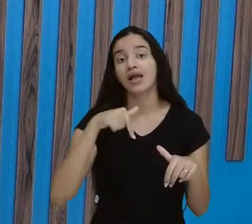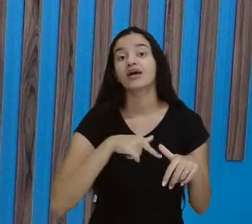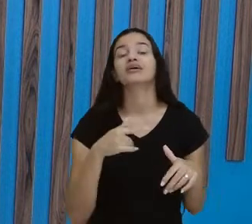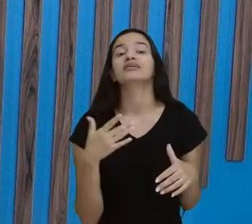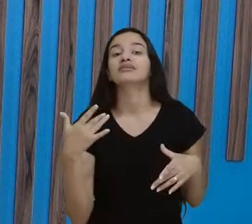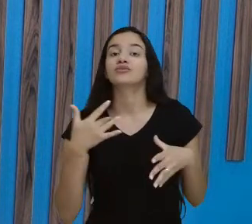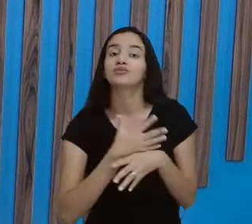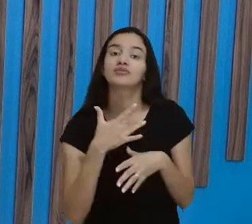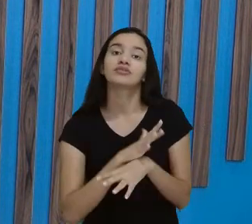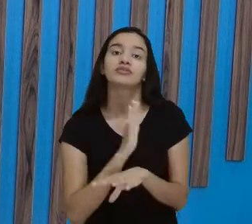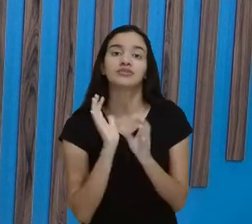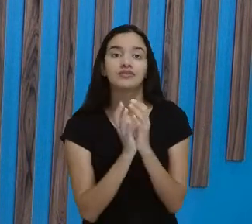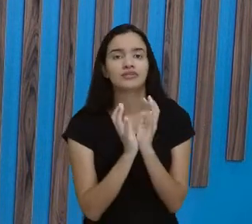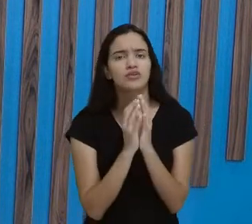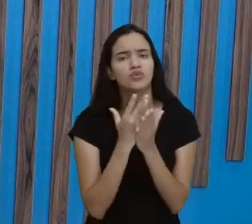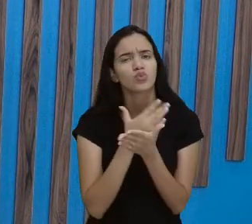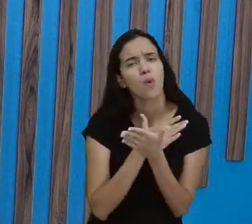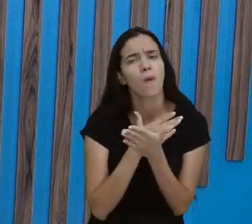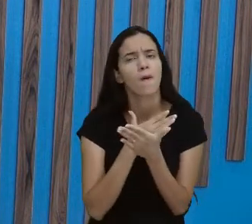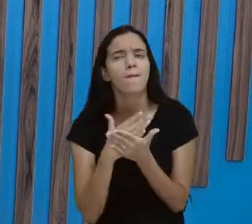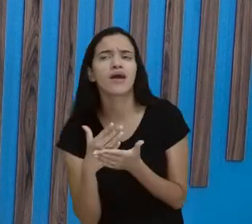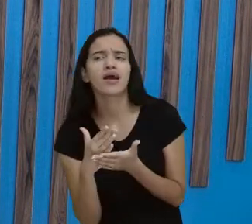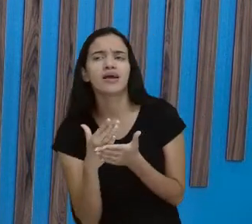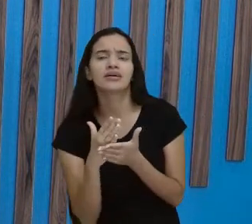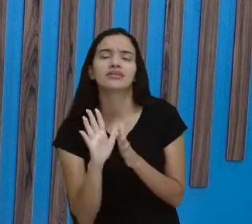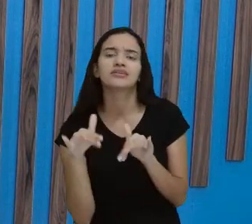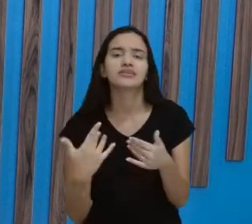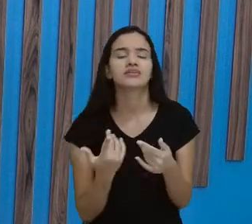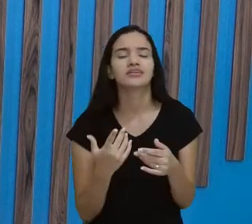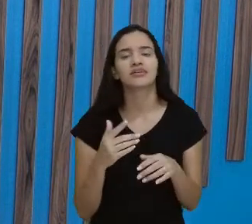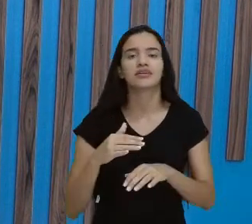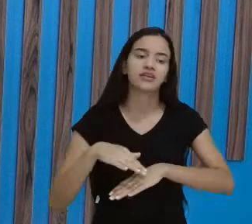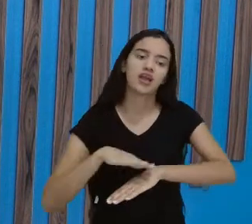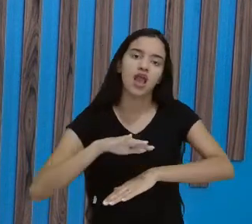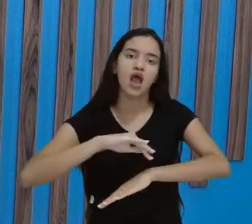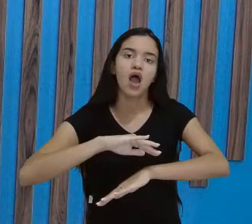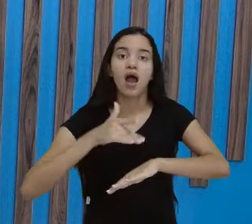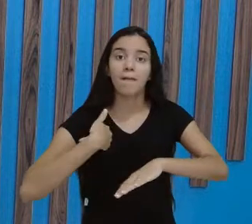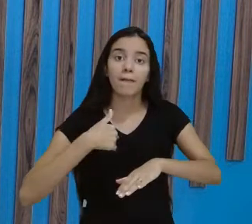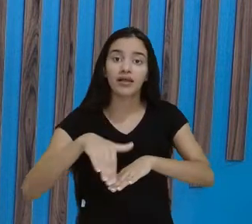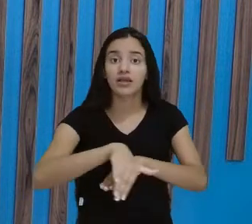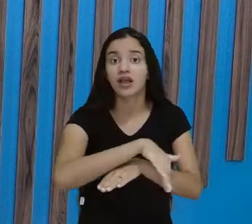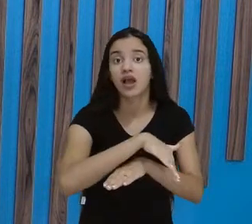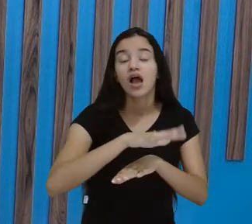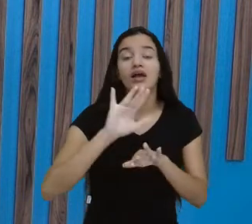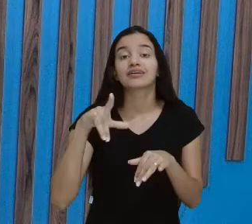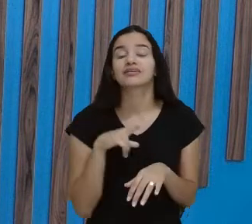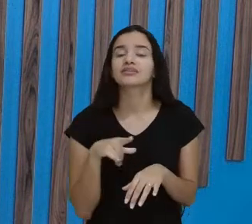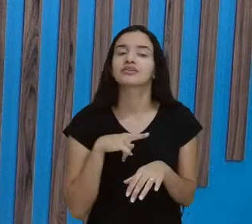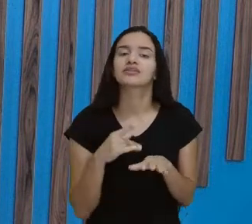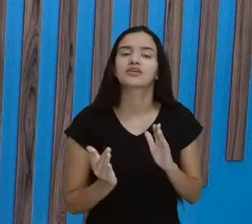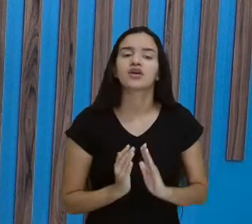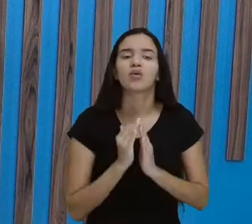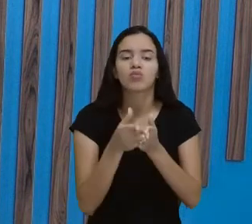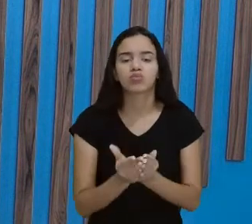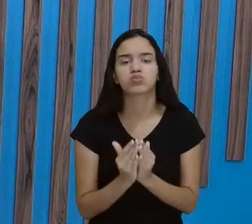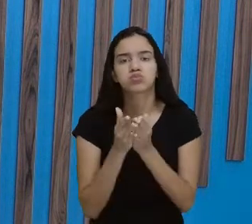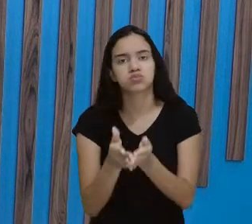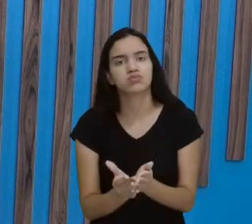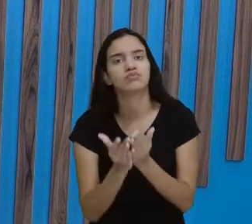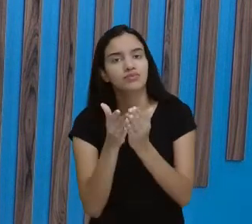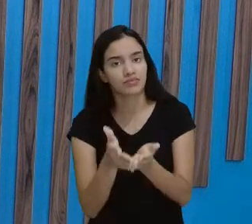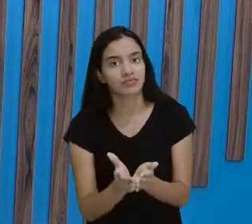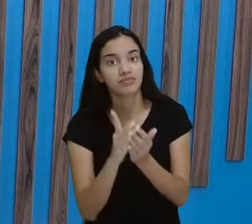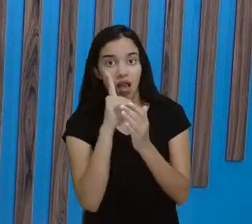No início, Recife era um porto que fazia parte de Olinda. A gente já comentou isso aqui em algumas aulas de história.